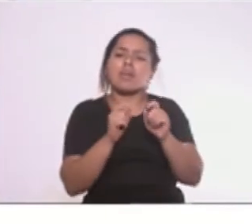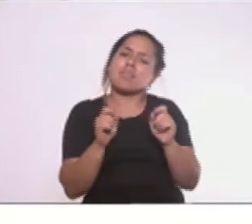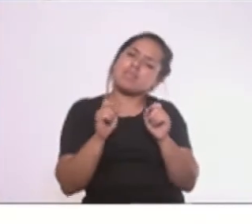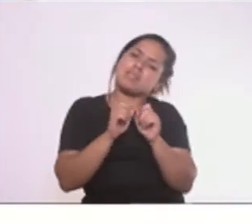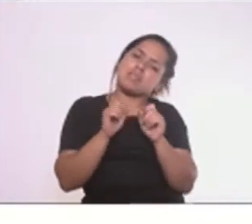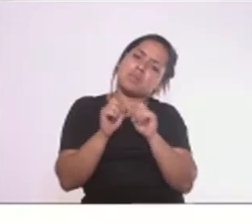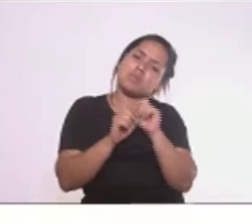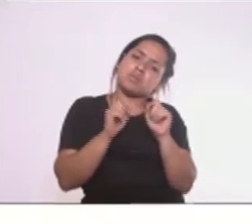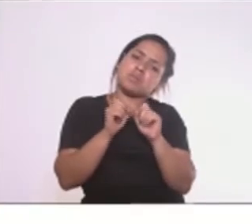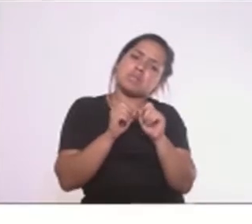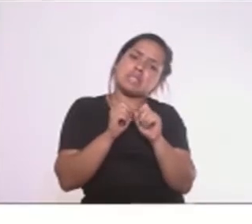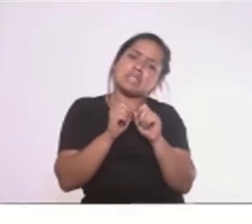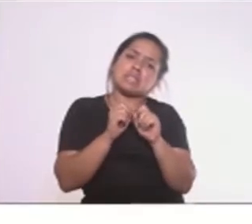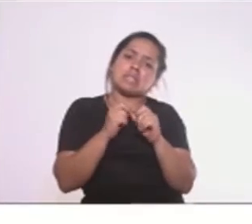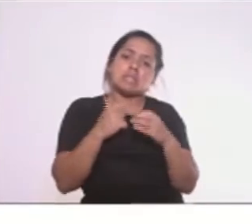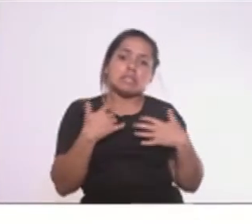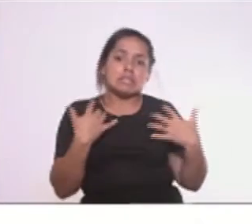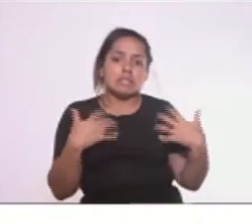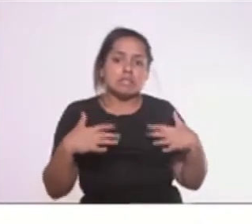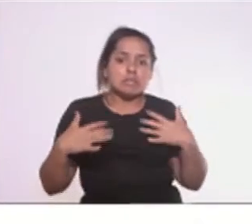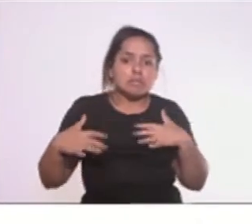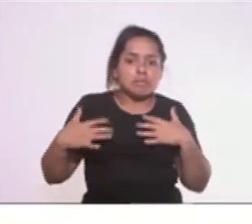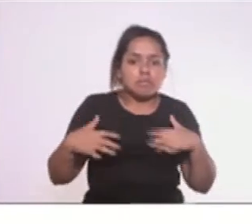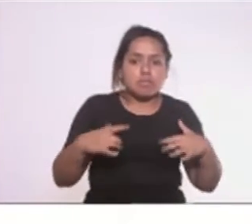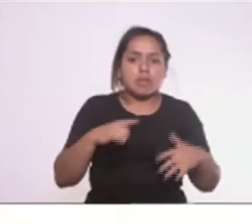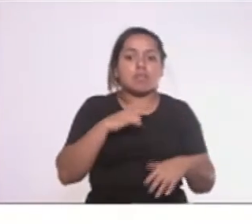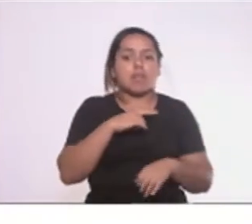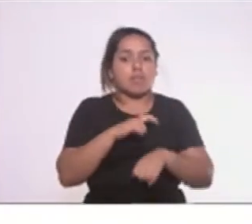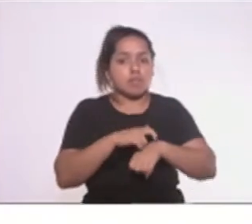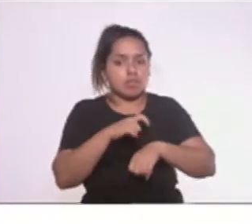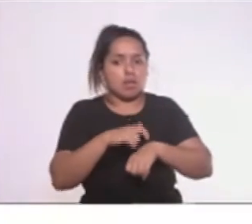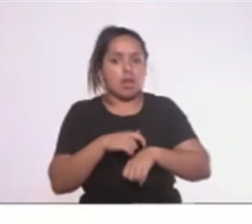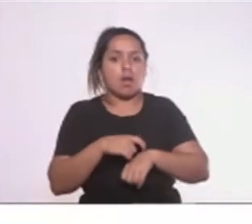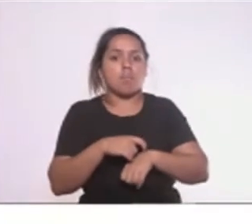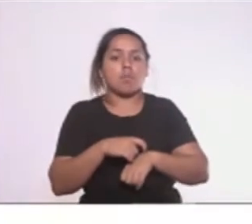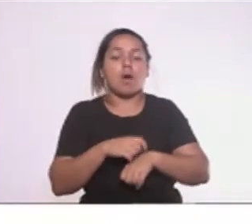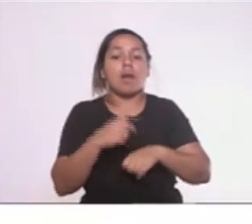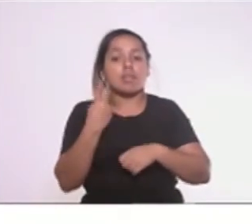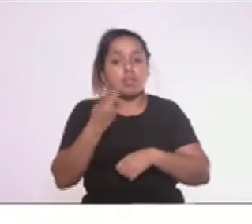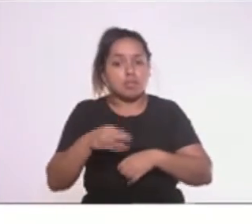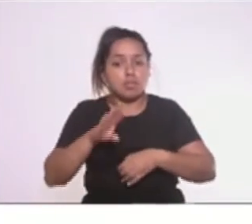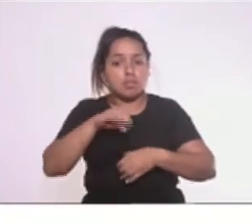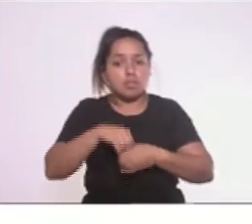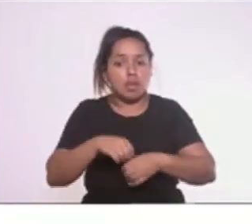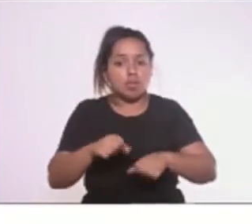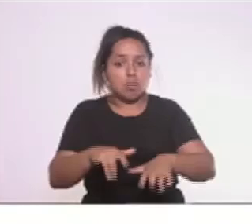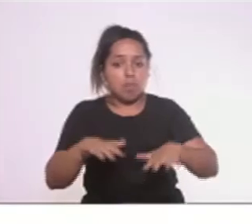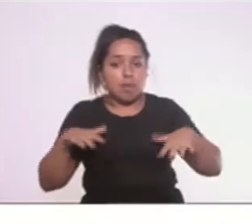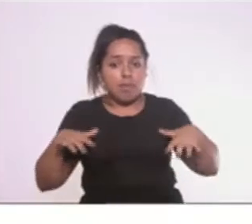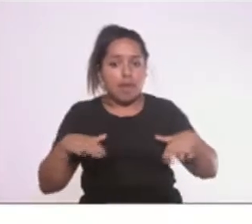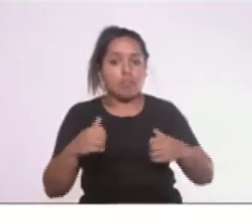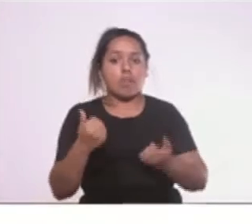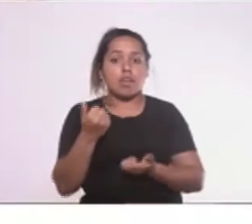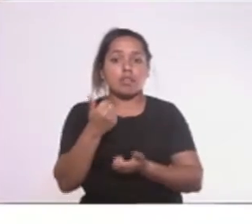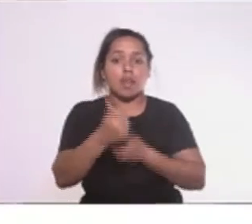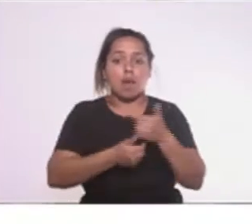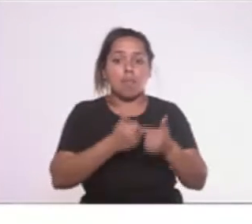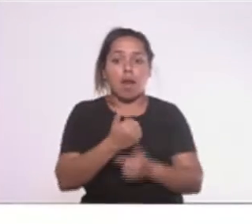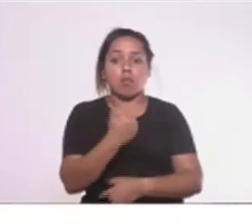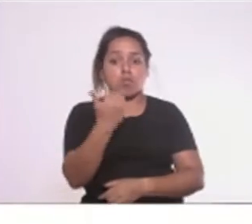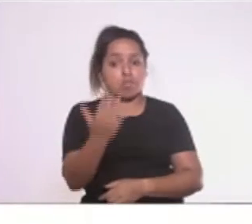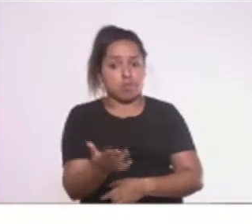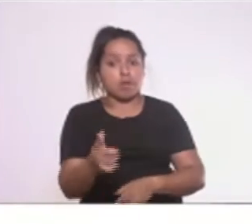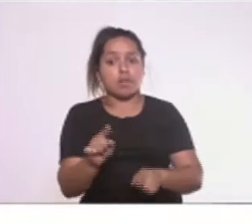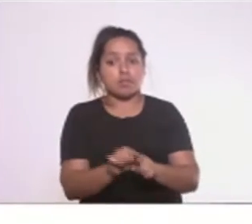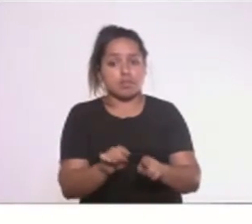momentos tensos, momentos muito tensos, dentro da Alerj, no plenário da Alerj e até em atividade da Alerj fora das dependências da